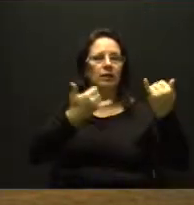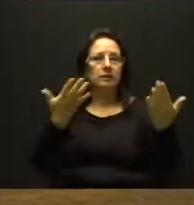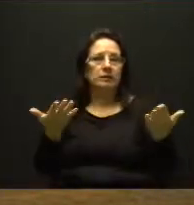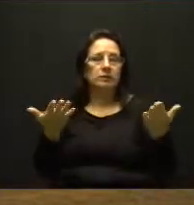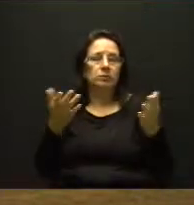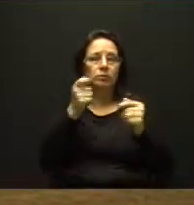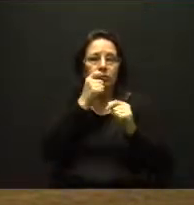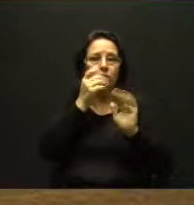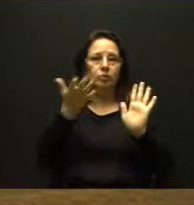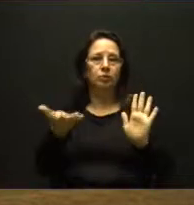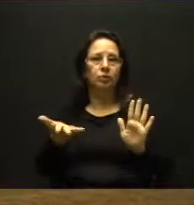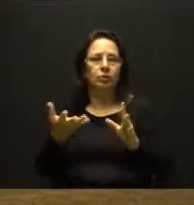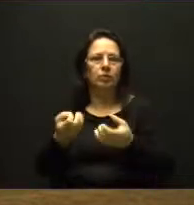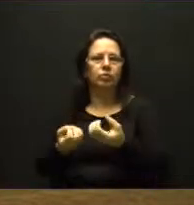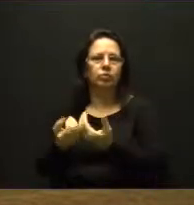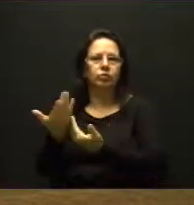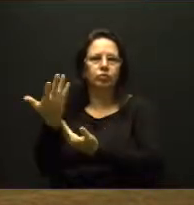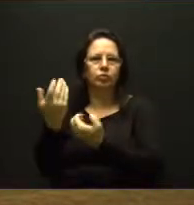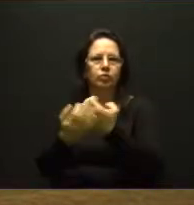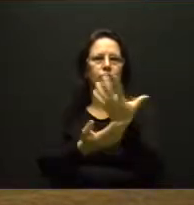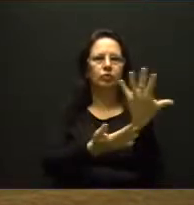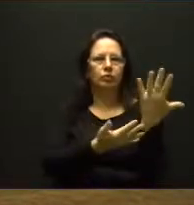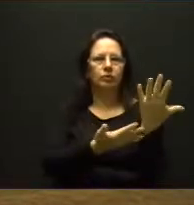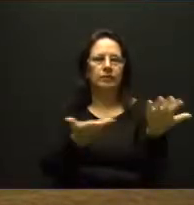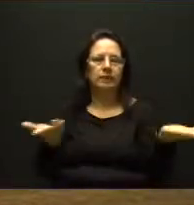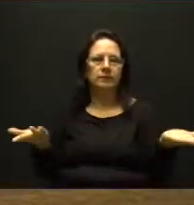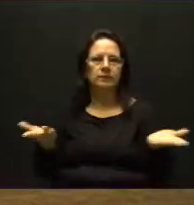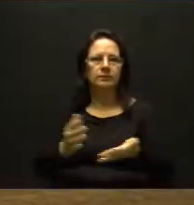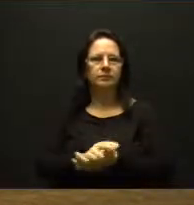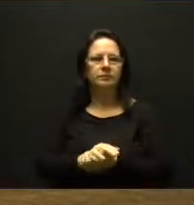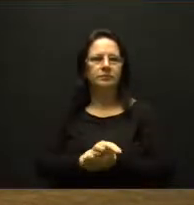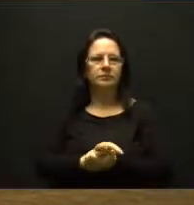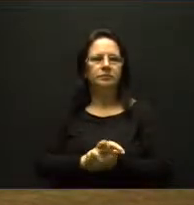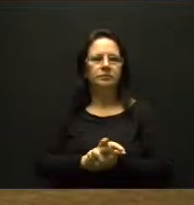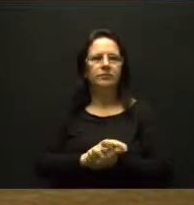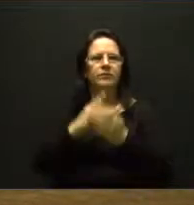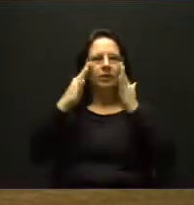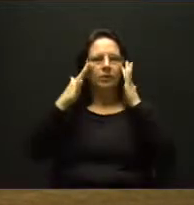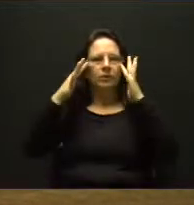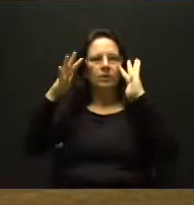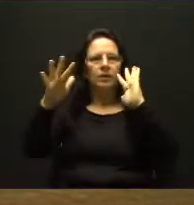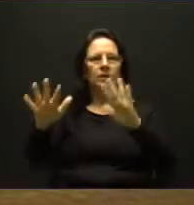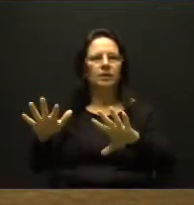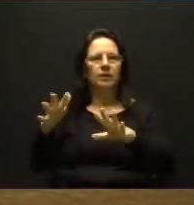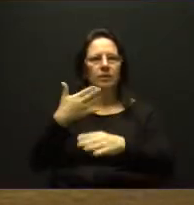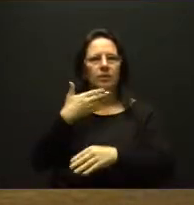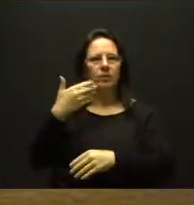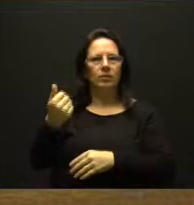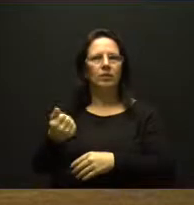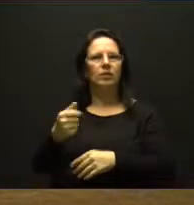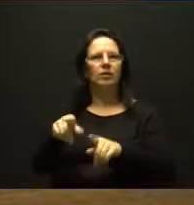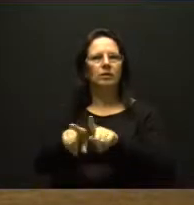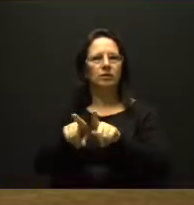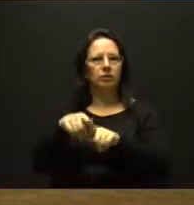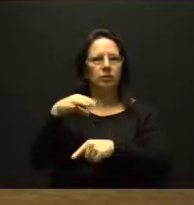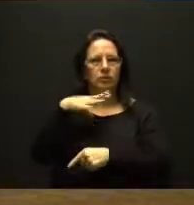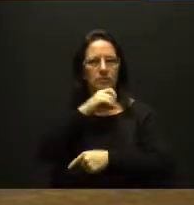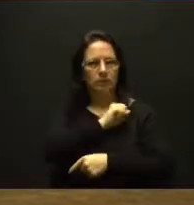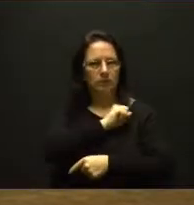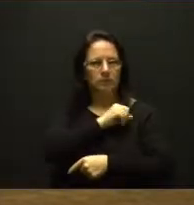de aula porque está coberto de mato a gente pedir uma atenção maior agilidade do